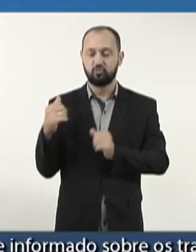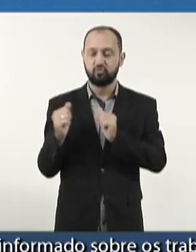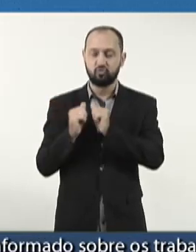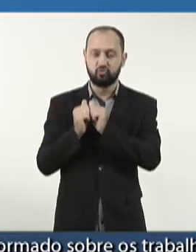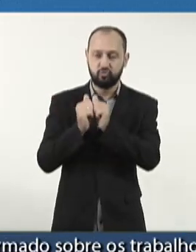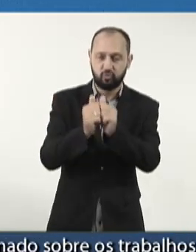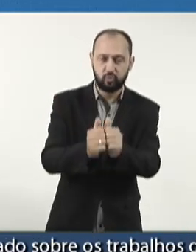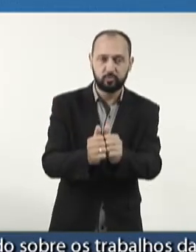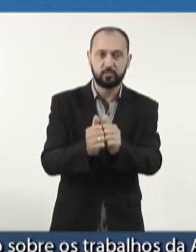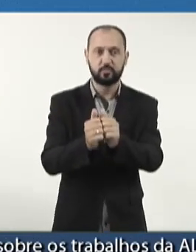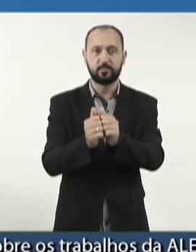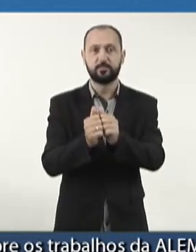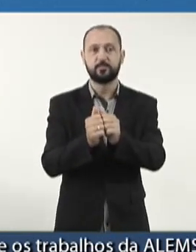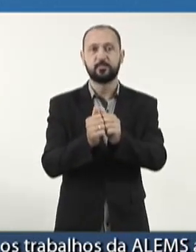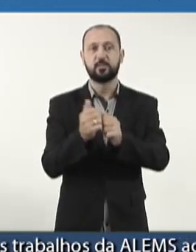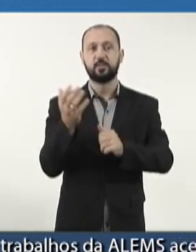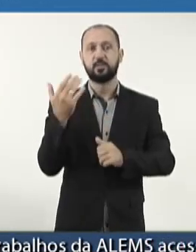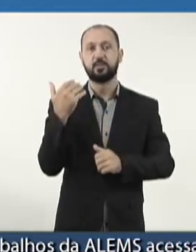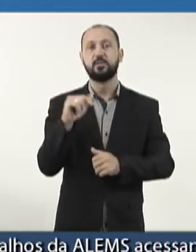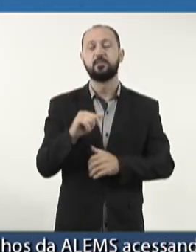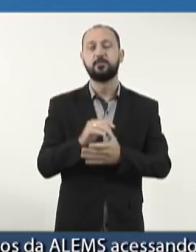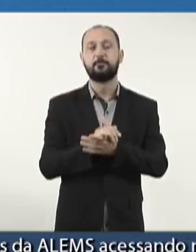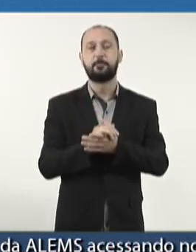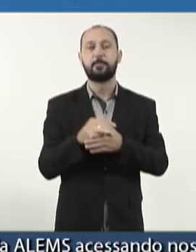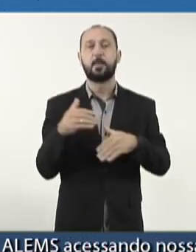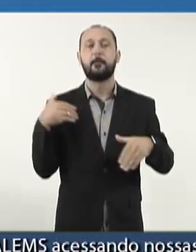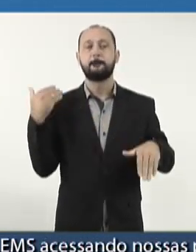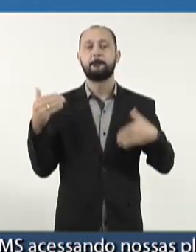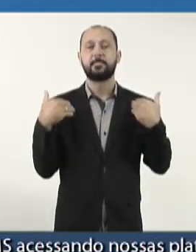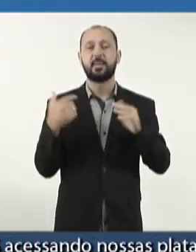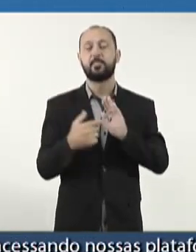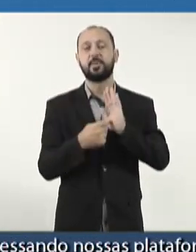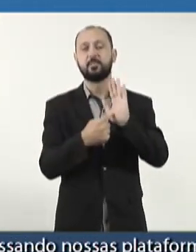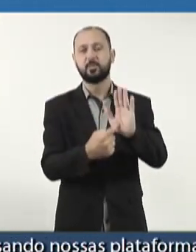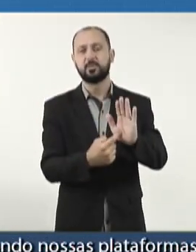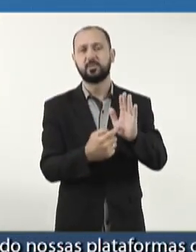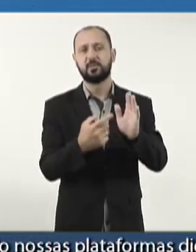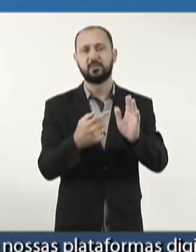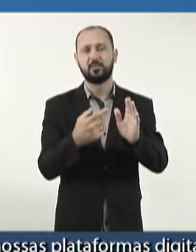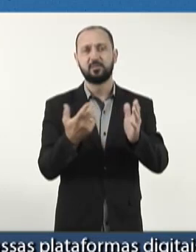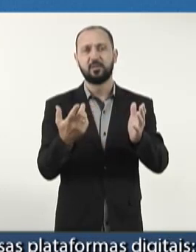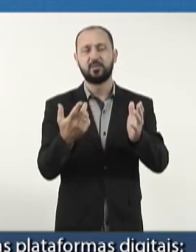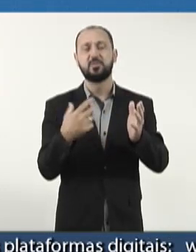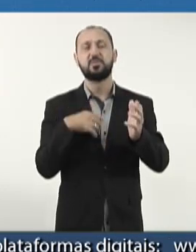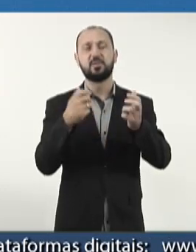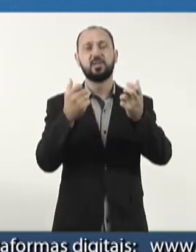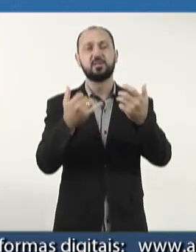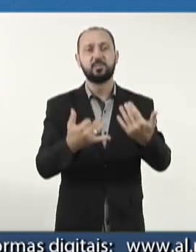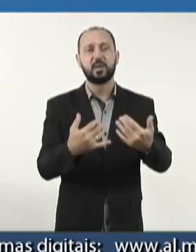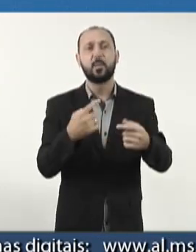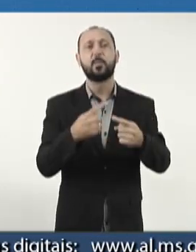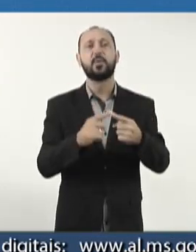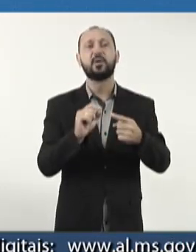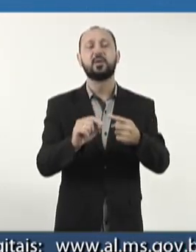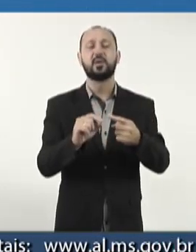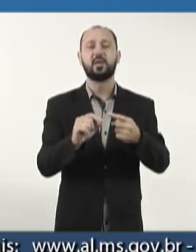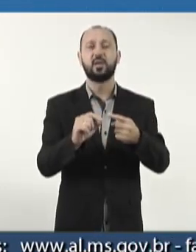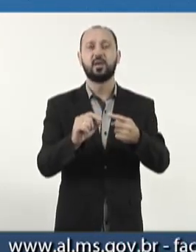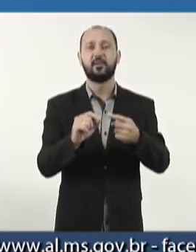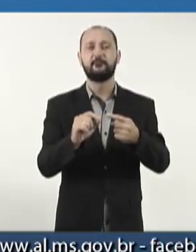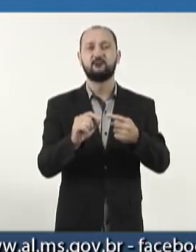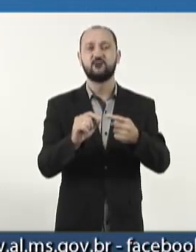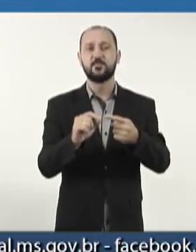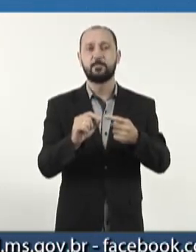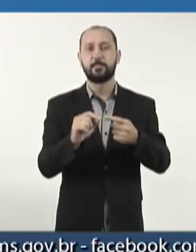agora nesses últimos dias, passei ali para mostrar e aí tive que explicar o motivo pelo qual